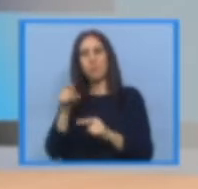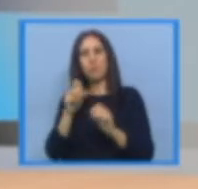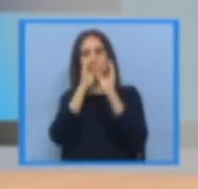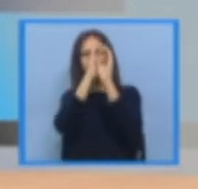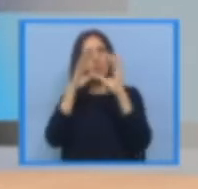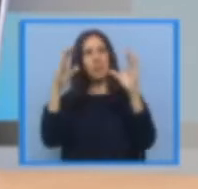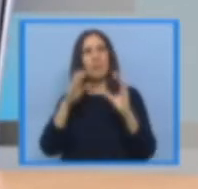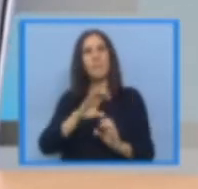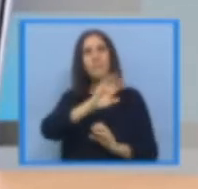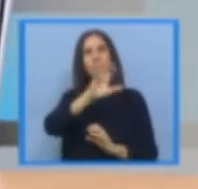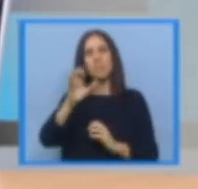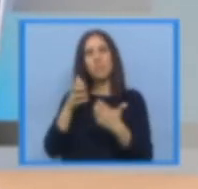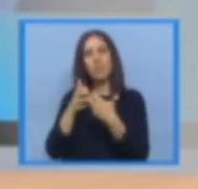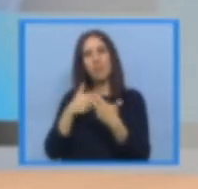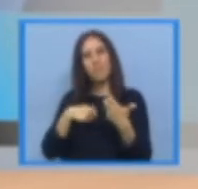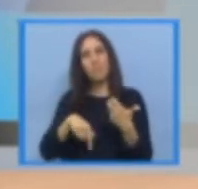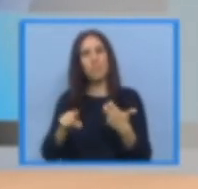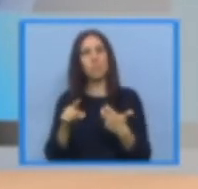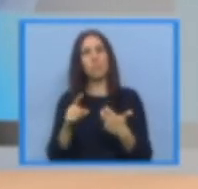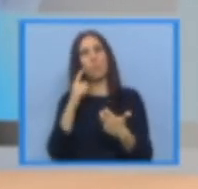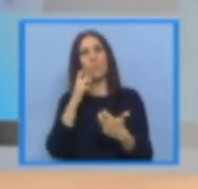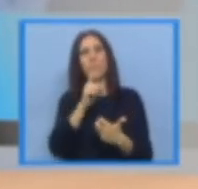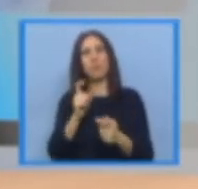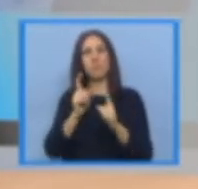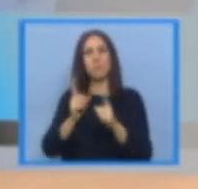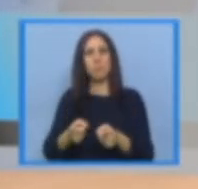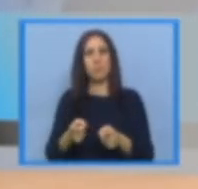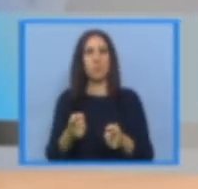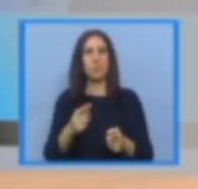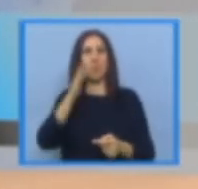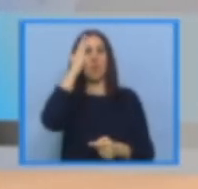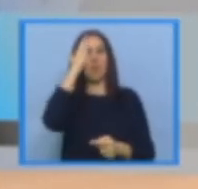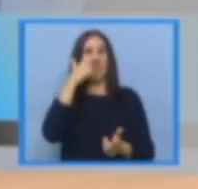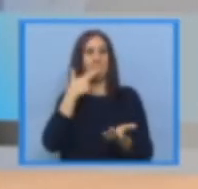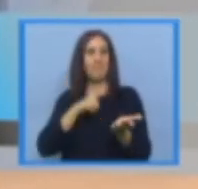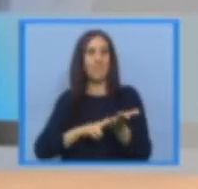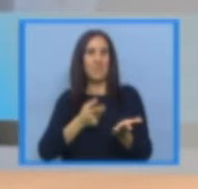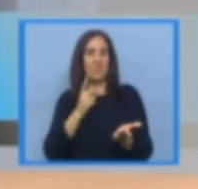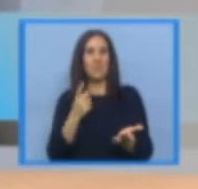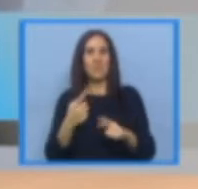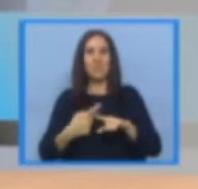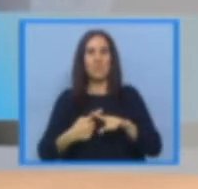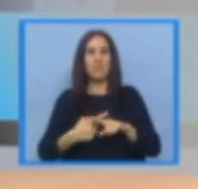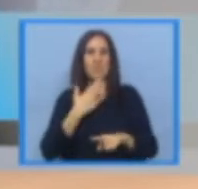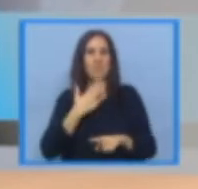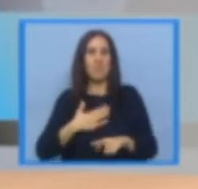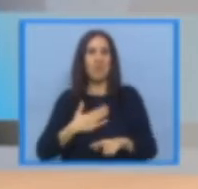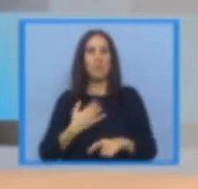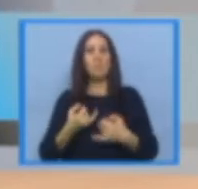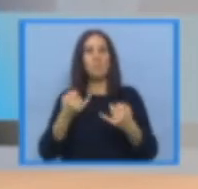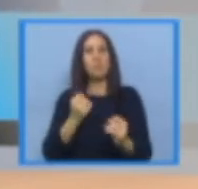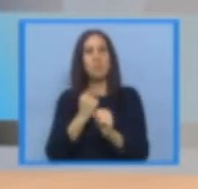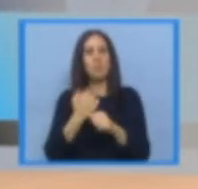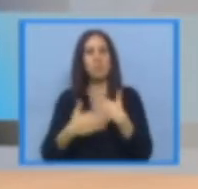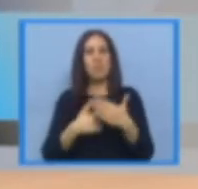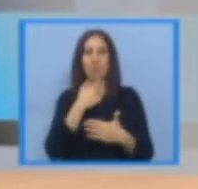vamos para os países onde estão em guerra e vamos lá implementar a paz. Que é utópica, não é? Ou seja, é só uma motivação. Porque depois o trabalhar